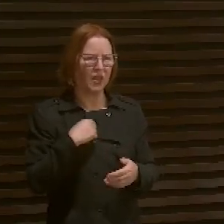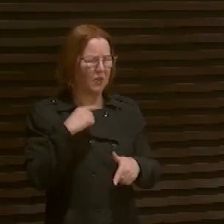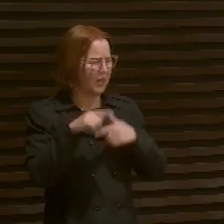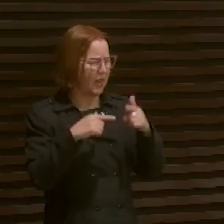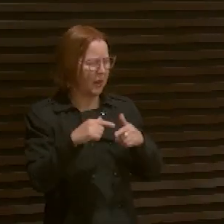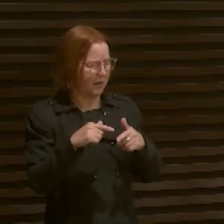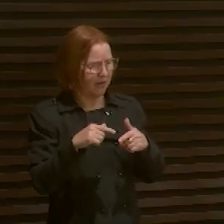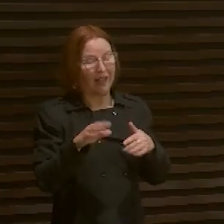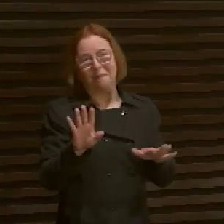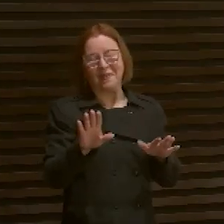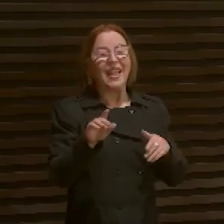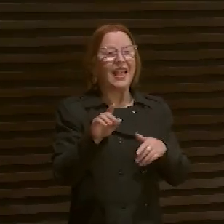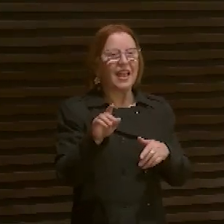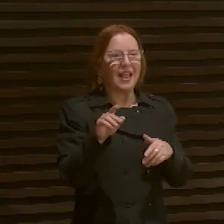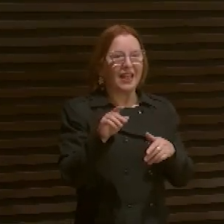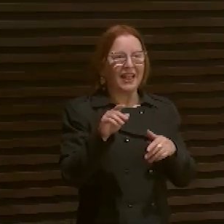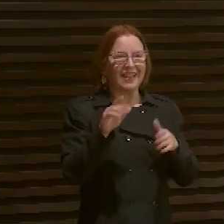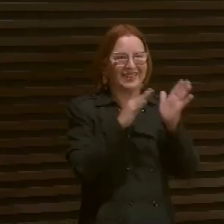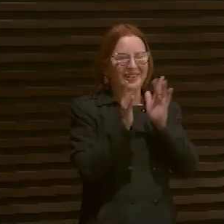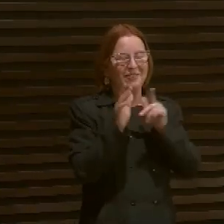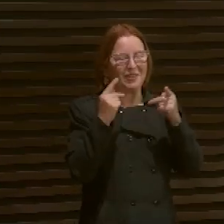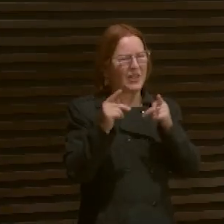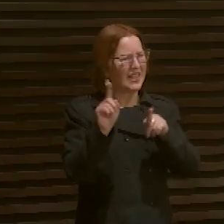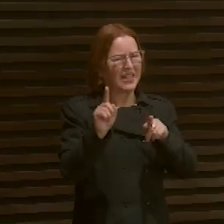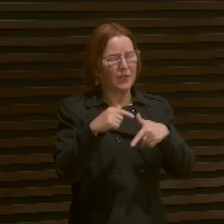que perece, mas pelo pão da vida que sou eu.